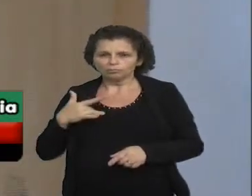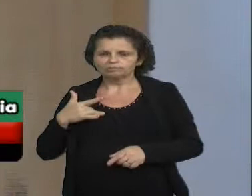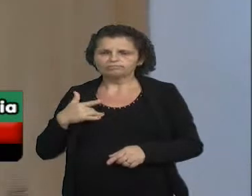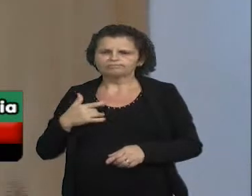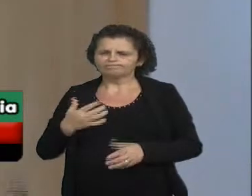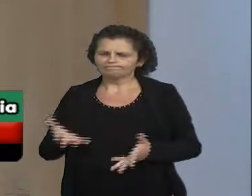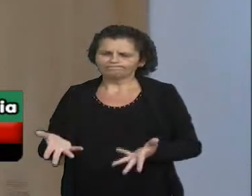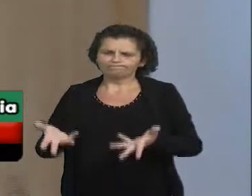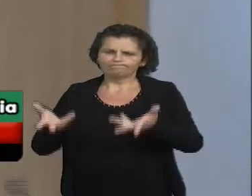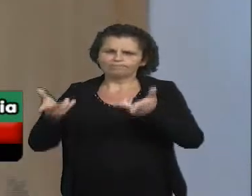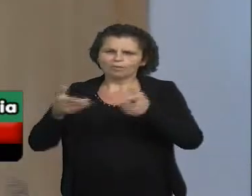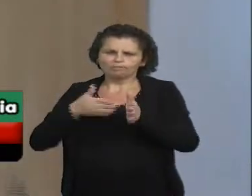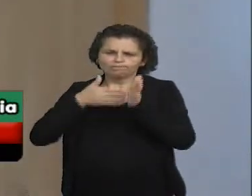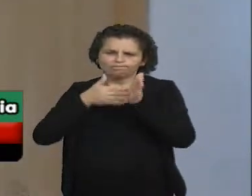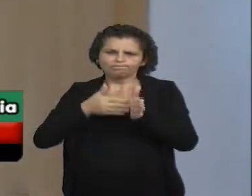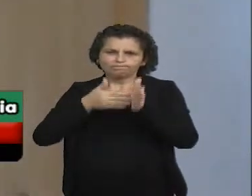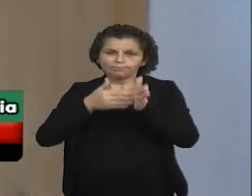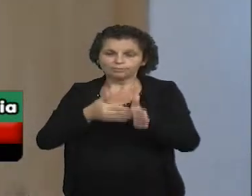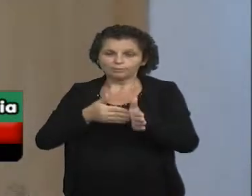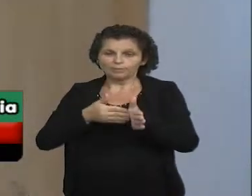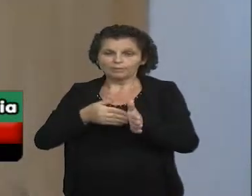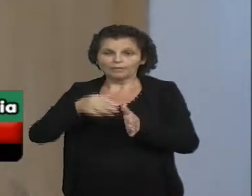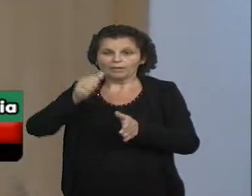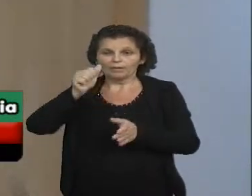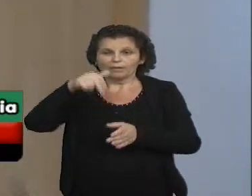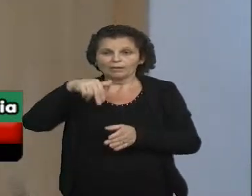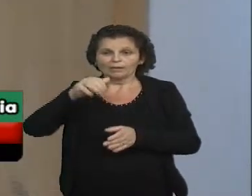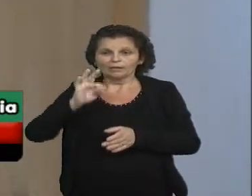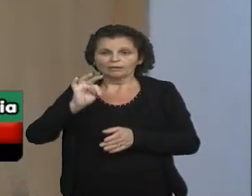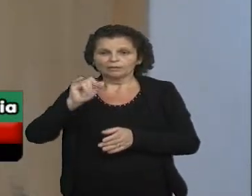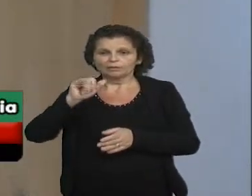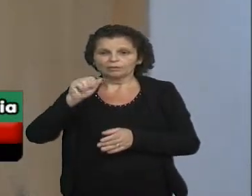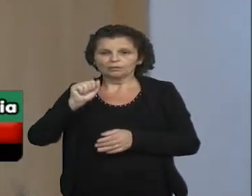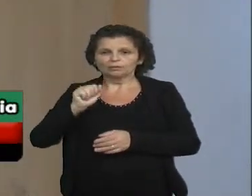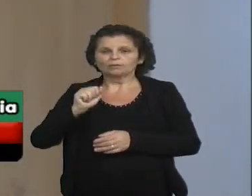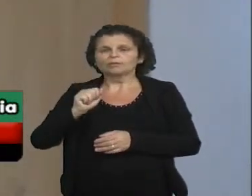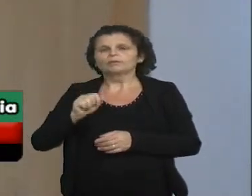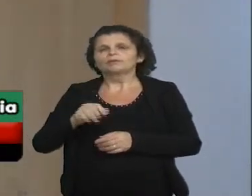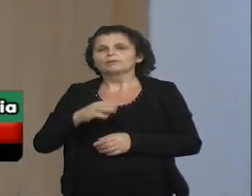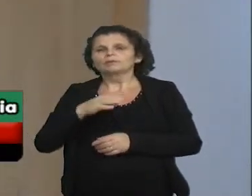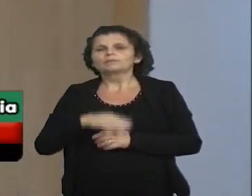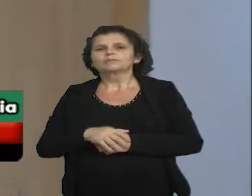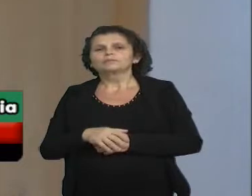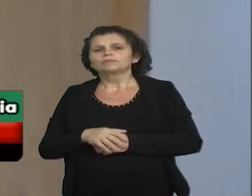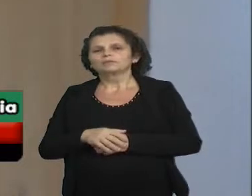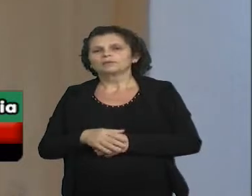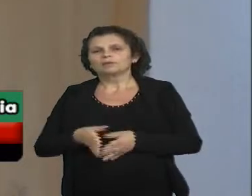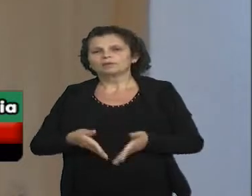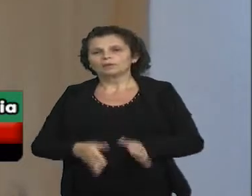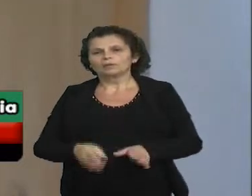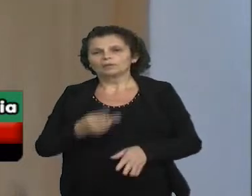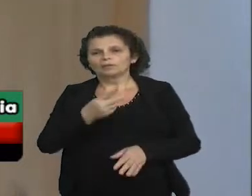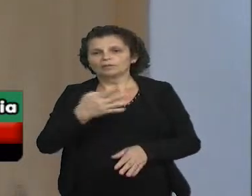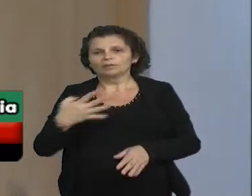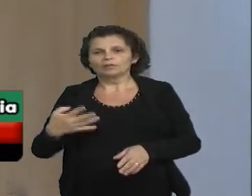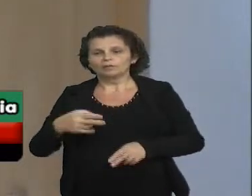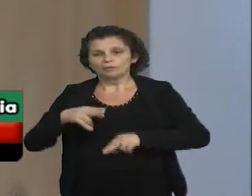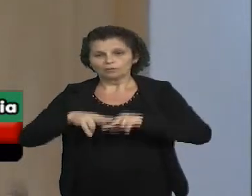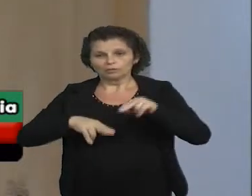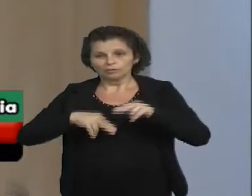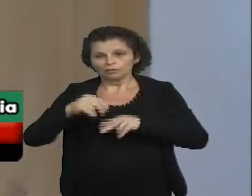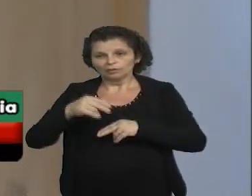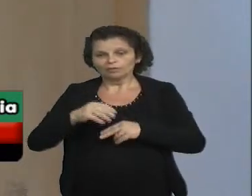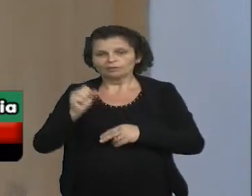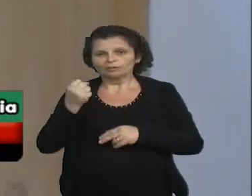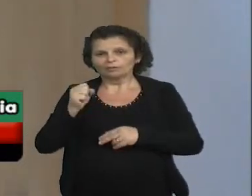tanta excelência e dedicação. Antônio César dos Santos, César, como o conhecemos, nascido em 24 de junho